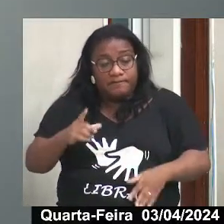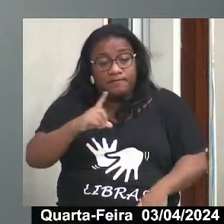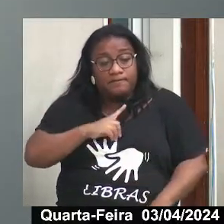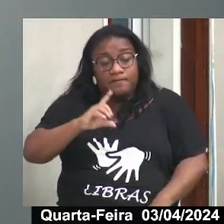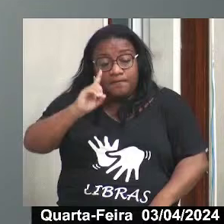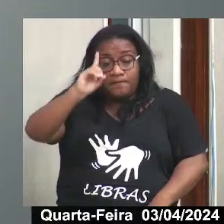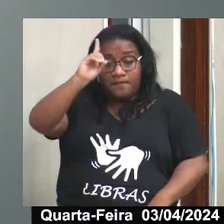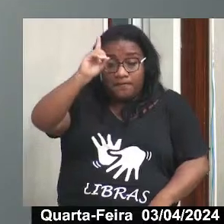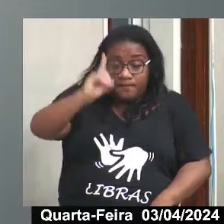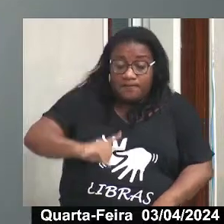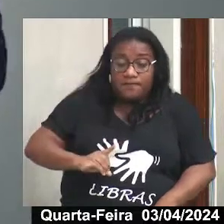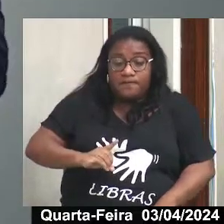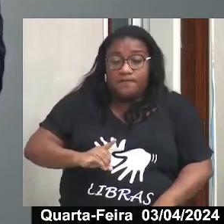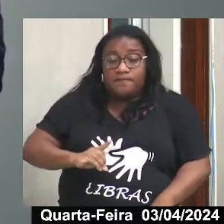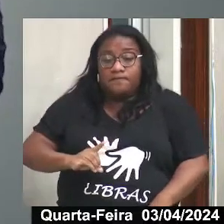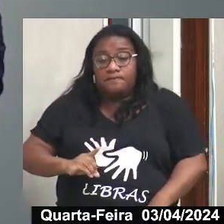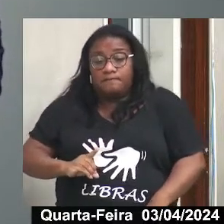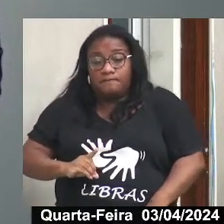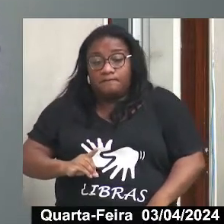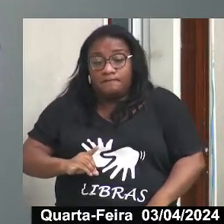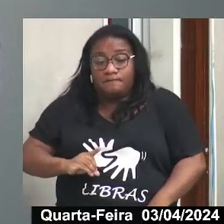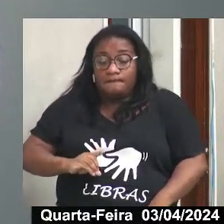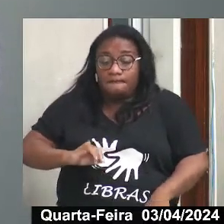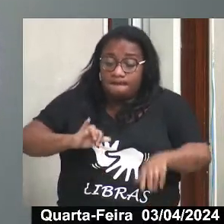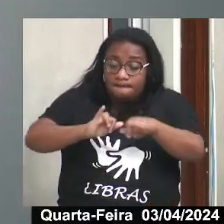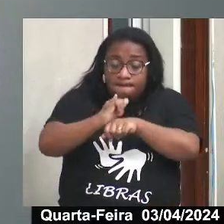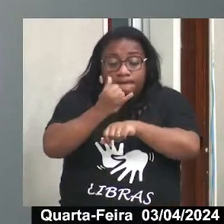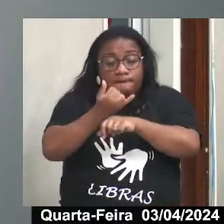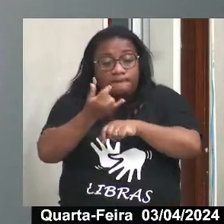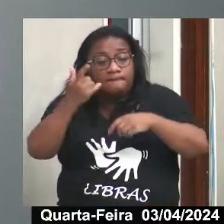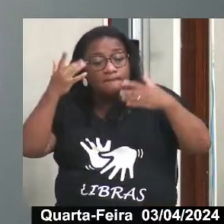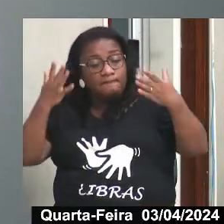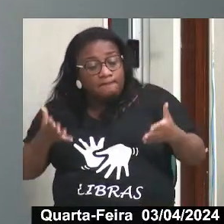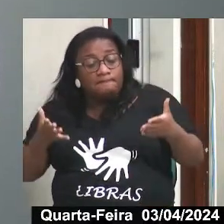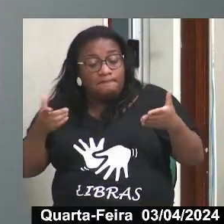seu direito lesado por essa casa legislativa.